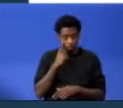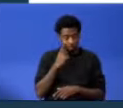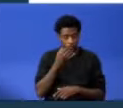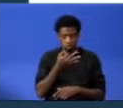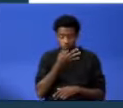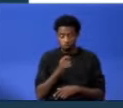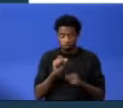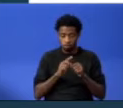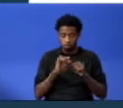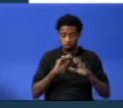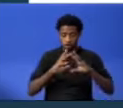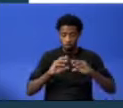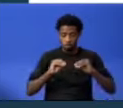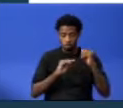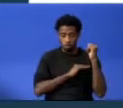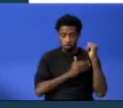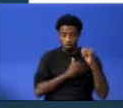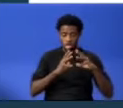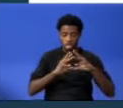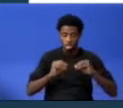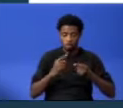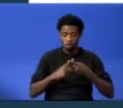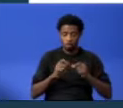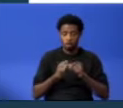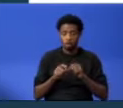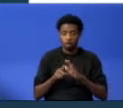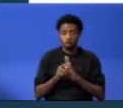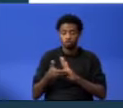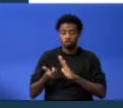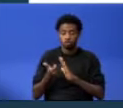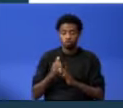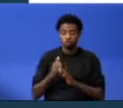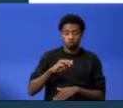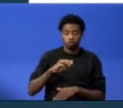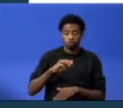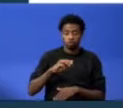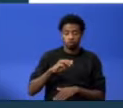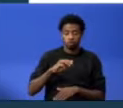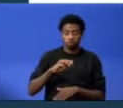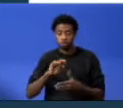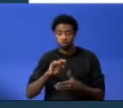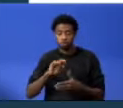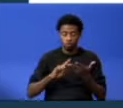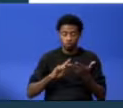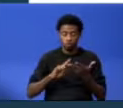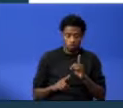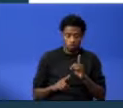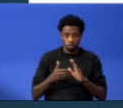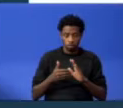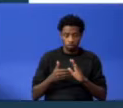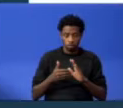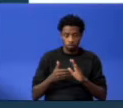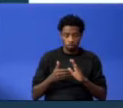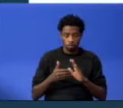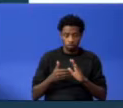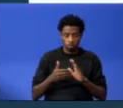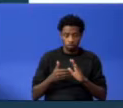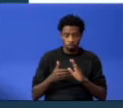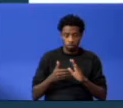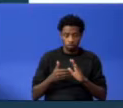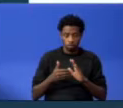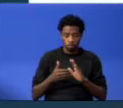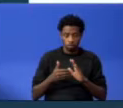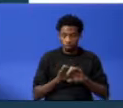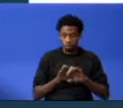pelo desligamento das proteínas actina e miosina. Opção D, saída do cálcio em direção ao seu local de origem no retículo